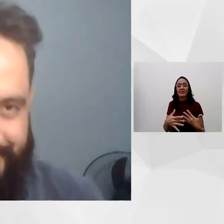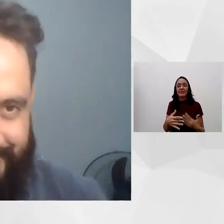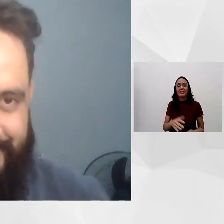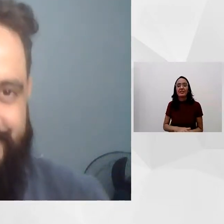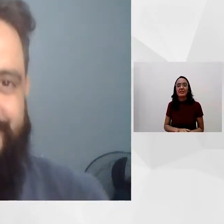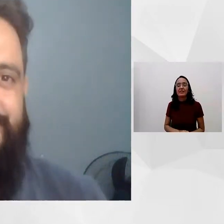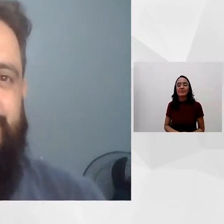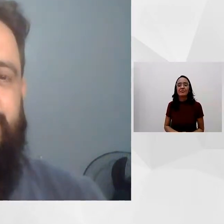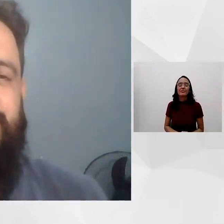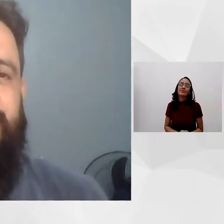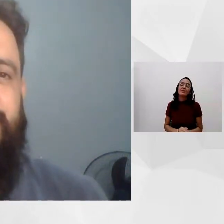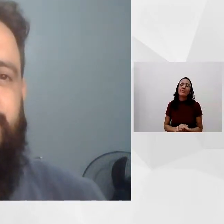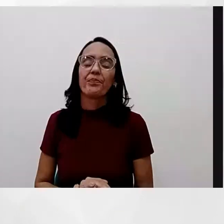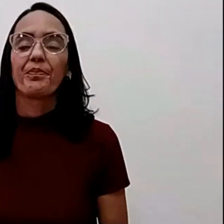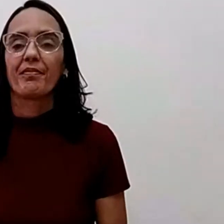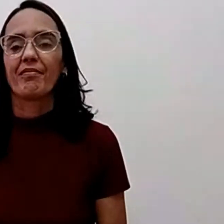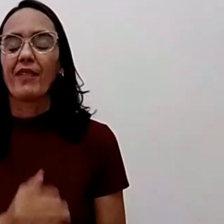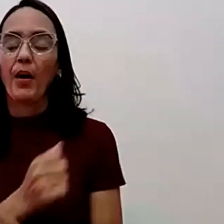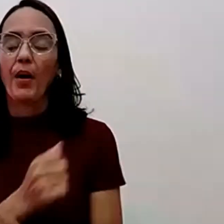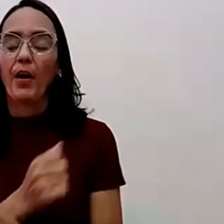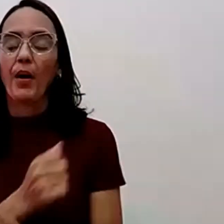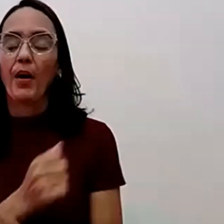todos.